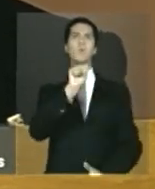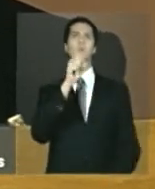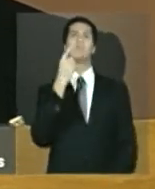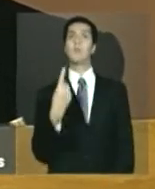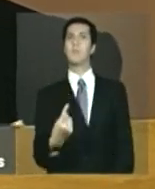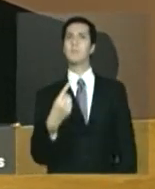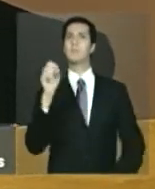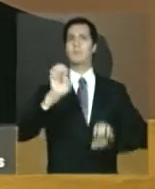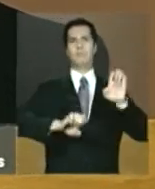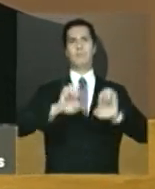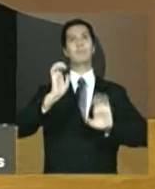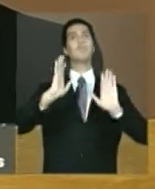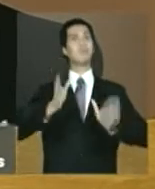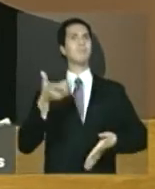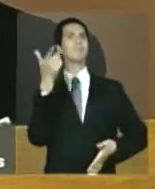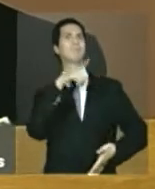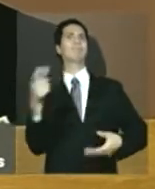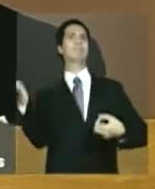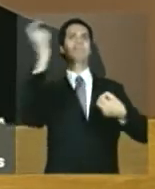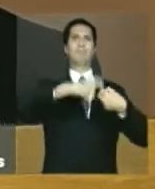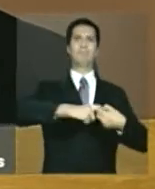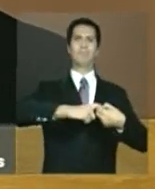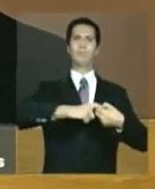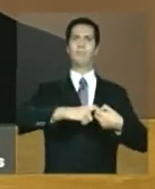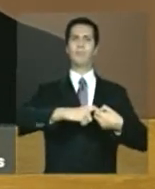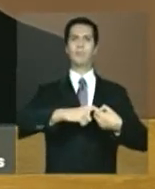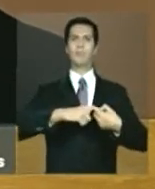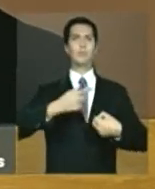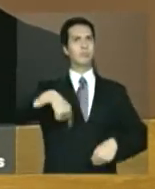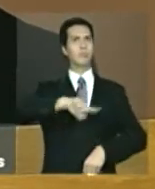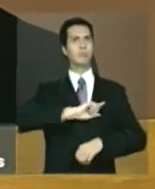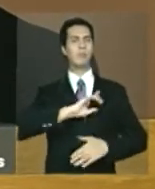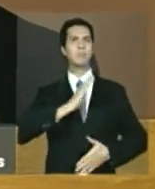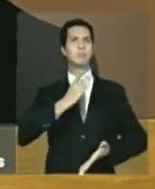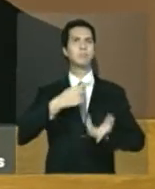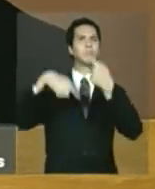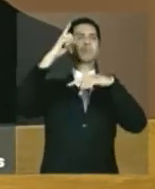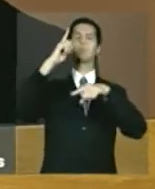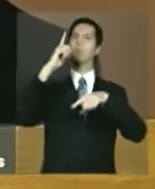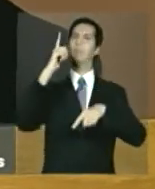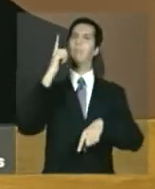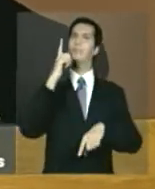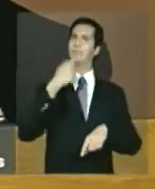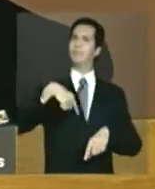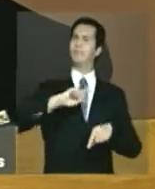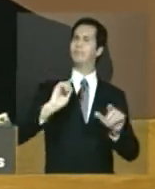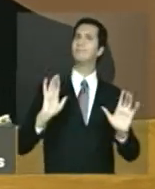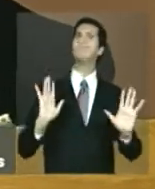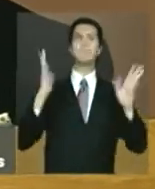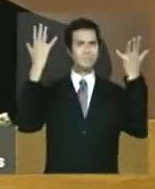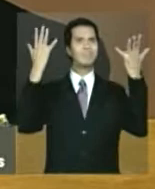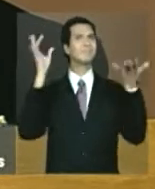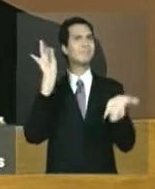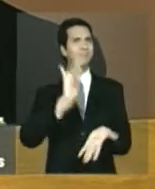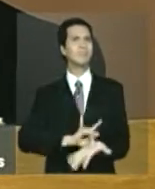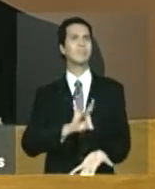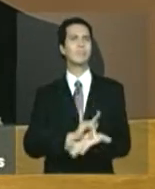para ser comemorado porque significa mudança significa